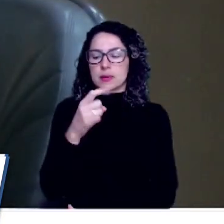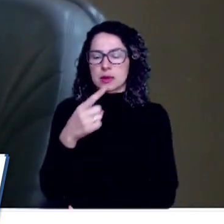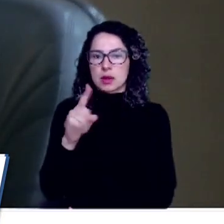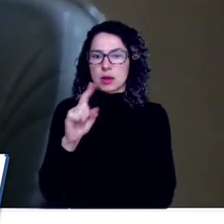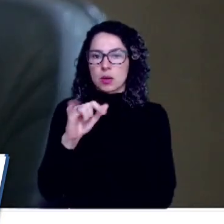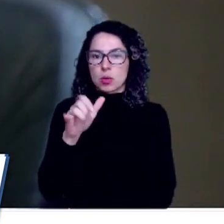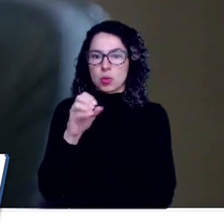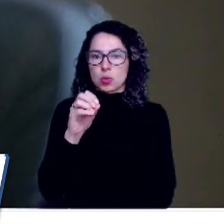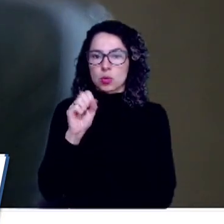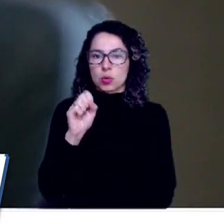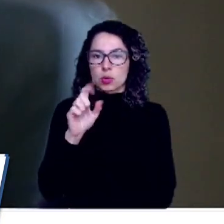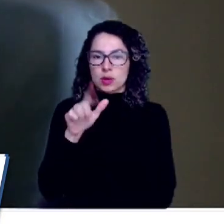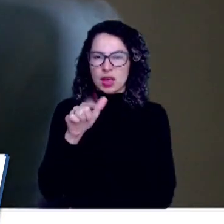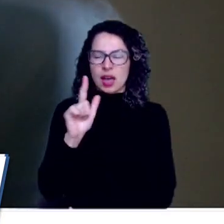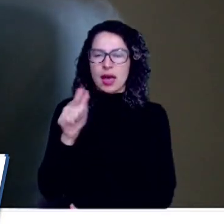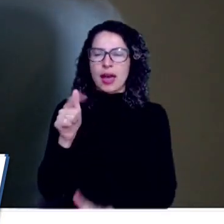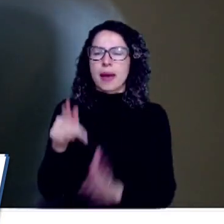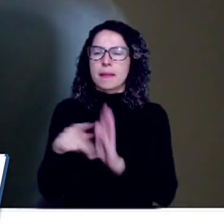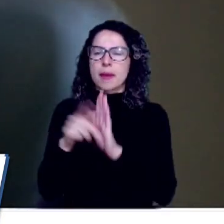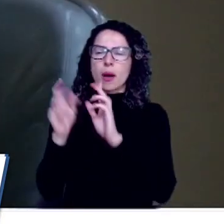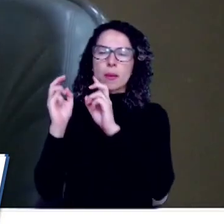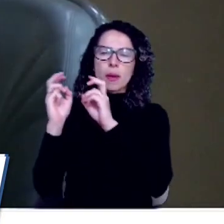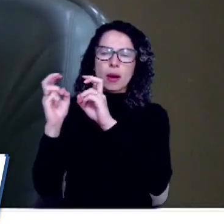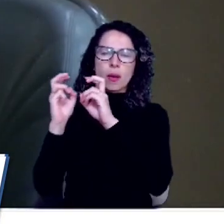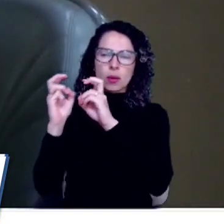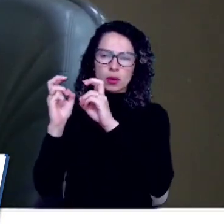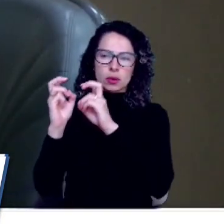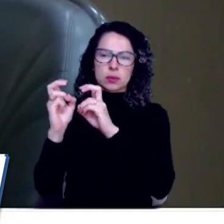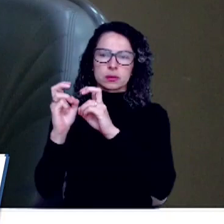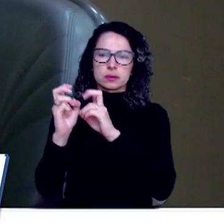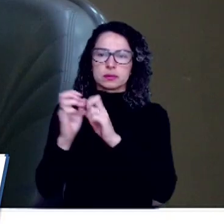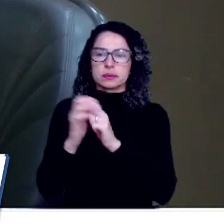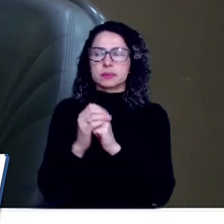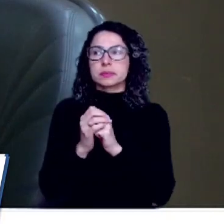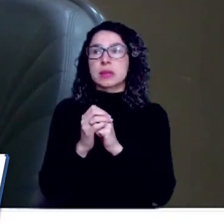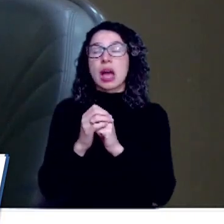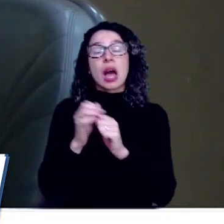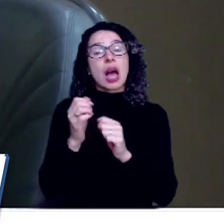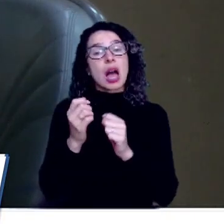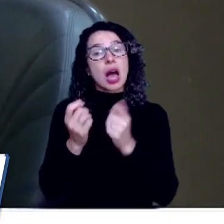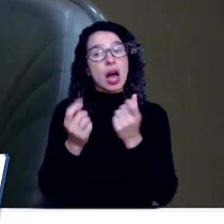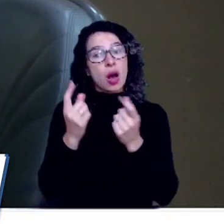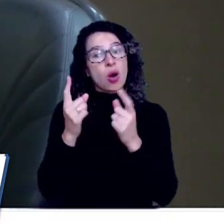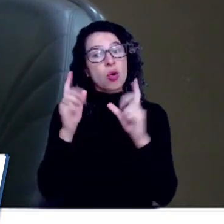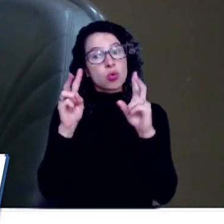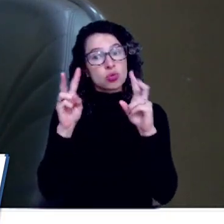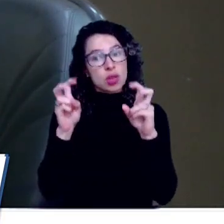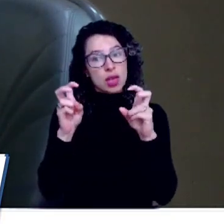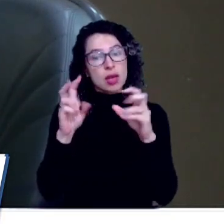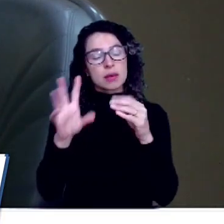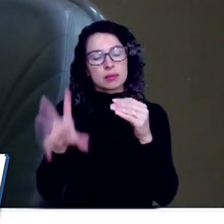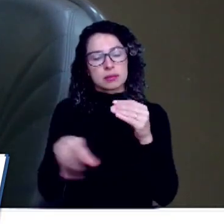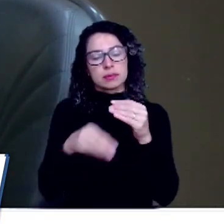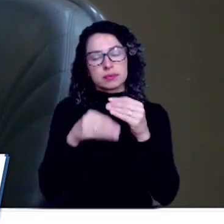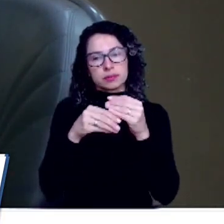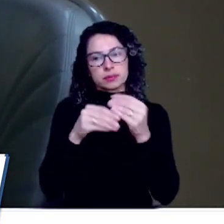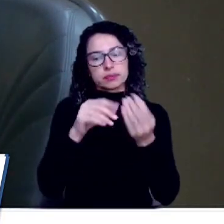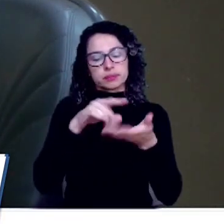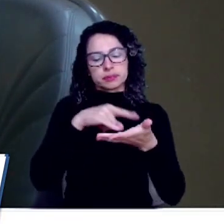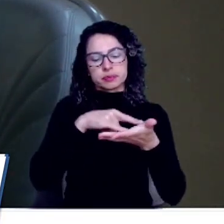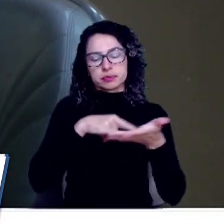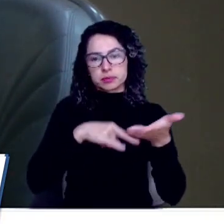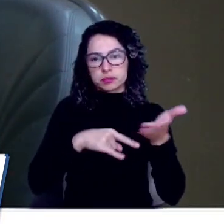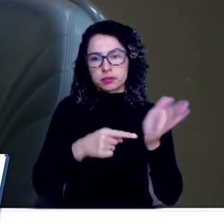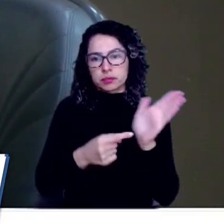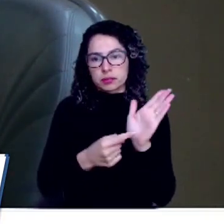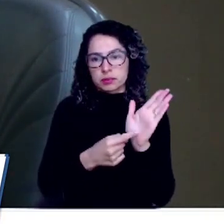do transporte coletivo. E algumas questões foram inseridas nesse contrato. E me parece que